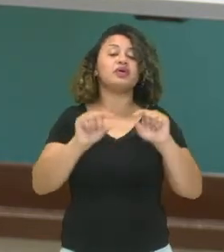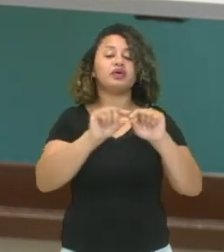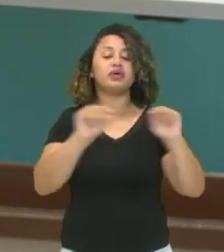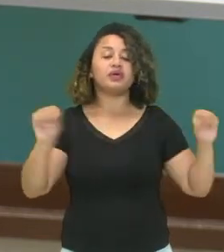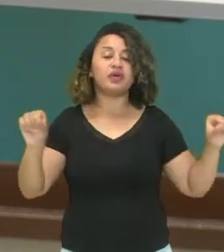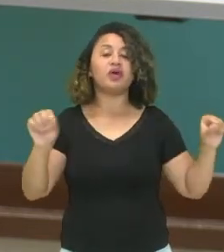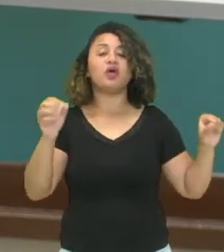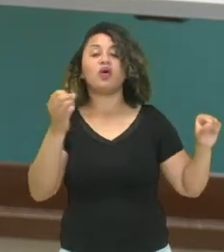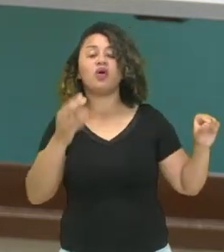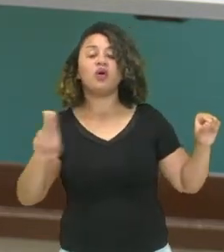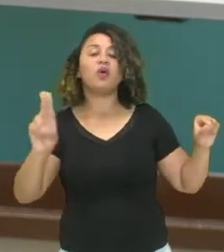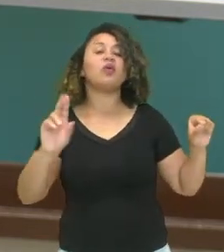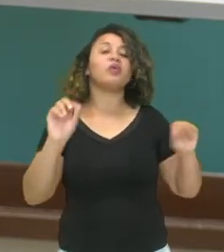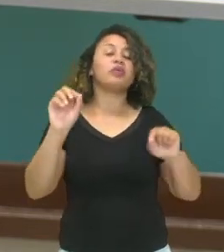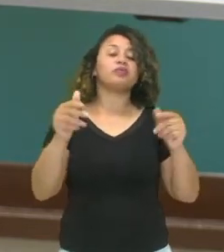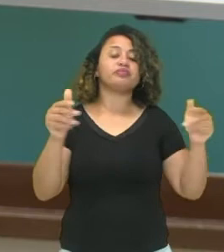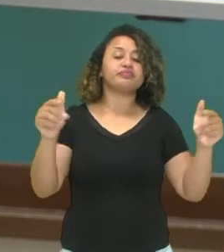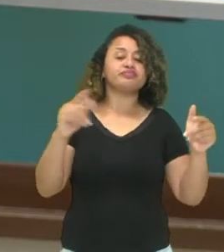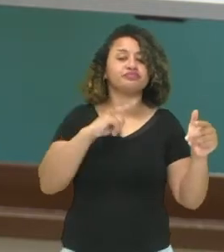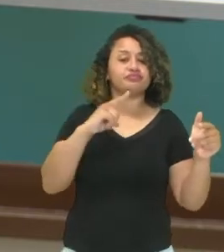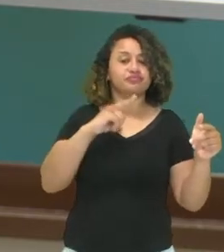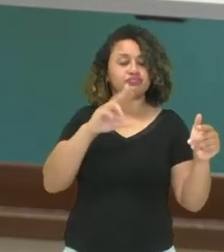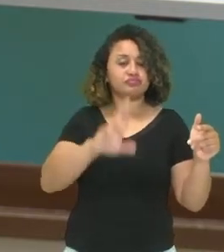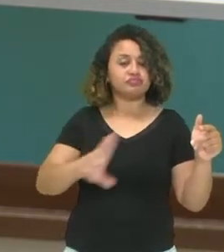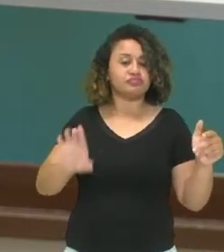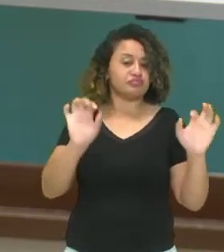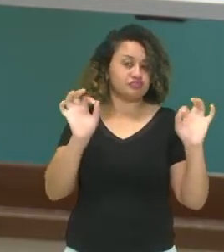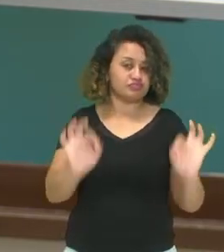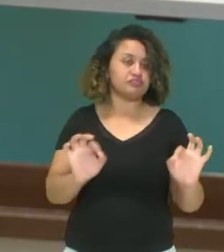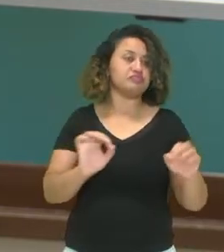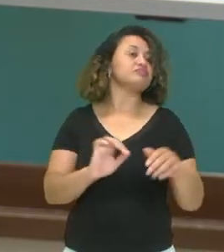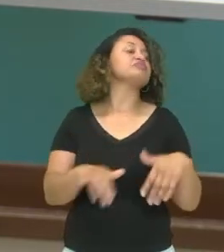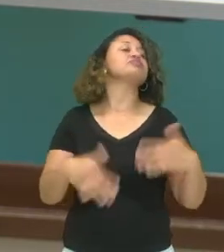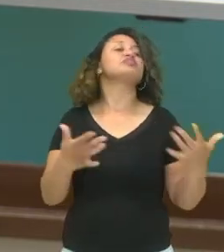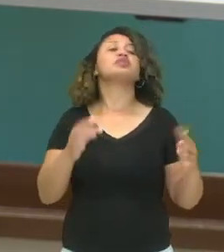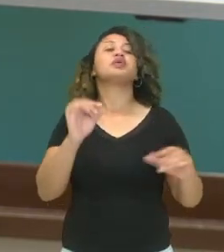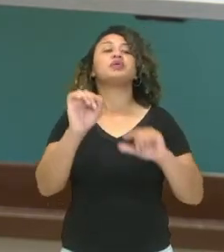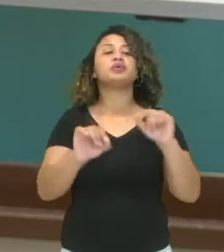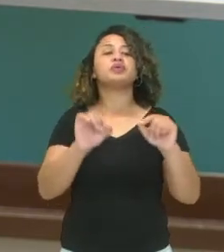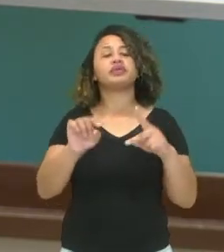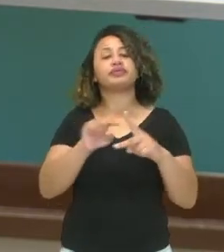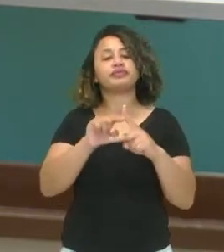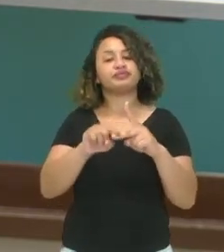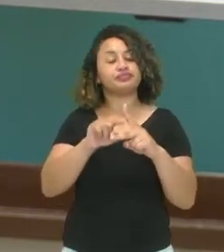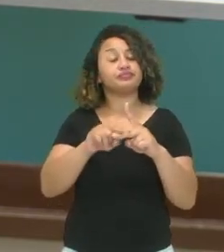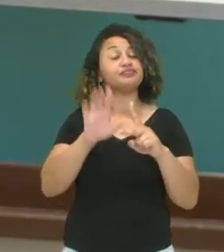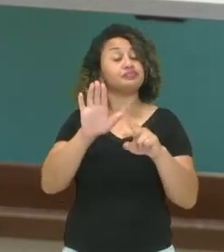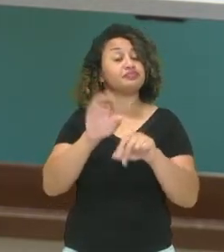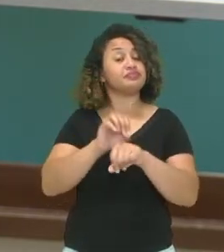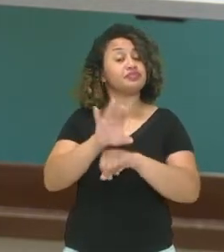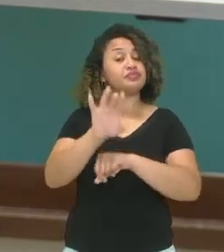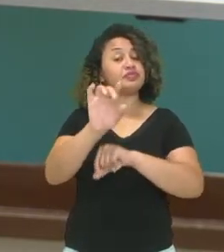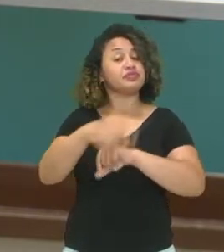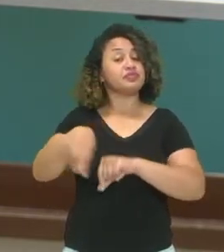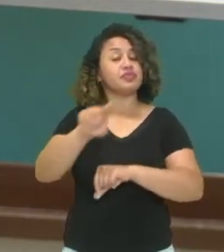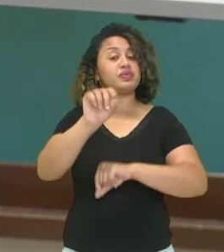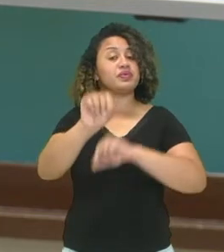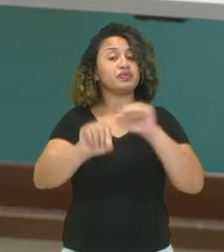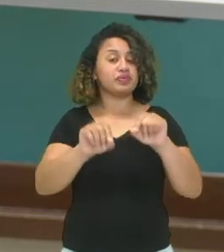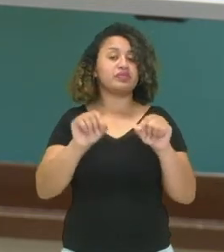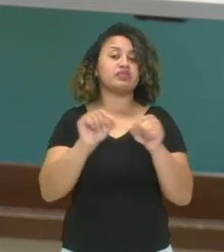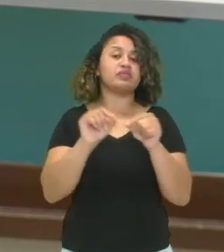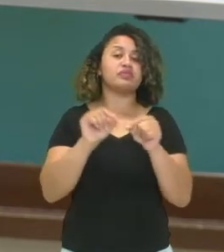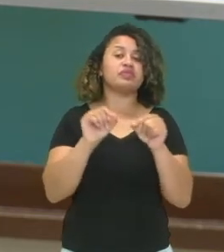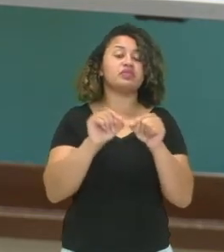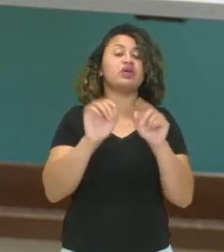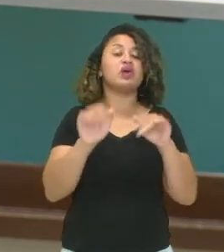ou alguma coisa que eu vou trabalhar, né? Lembrando, o que é coeficiente angular? Já dei a dica para vocês. Vocês trabalharam coeficiente